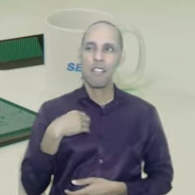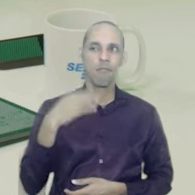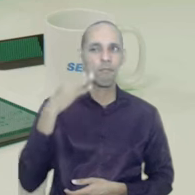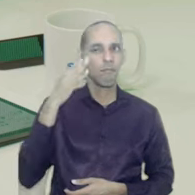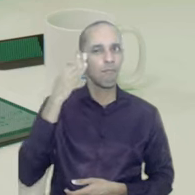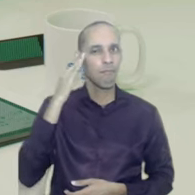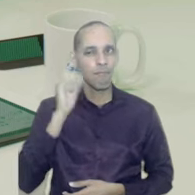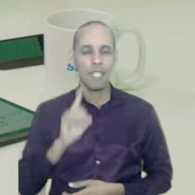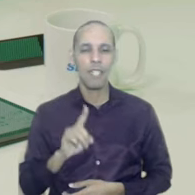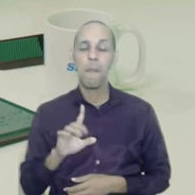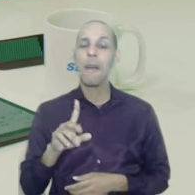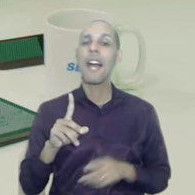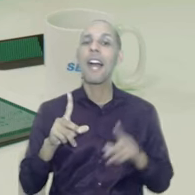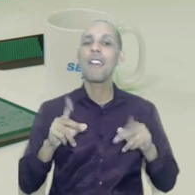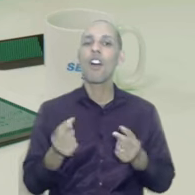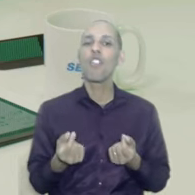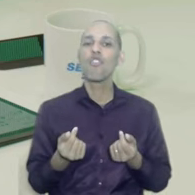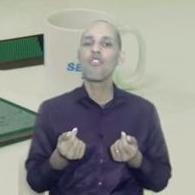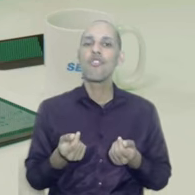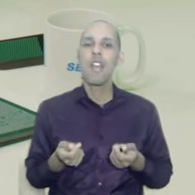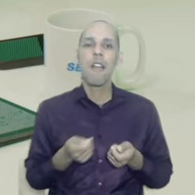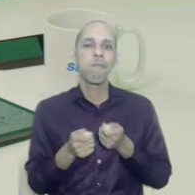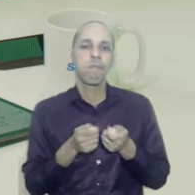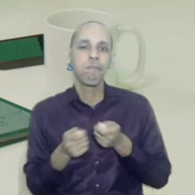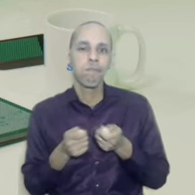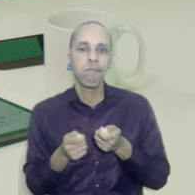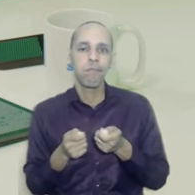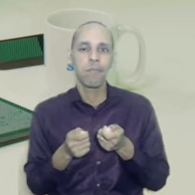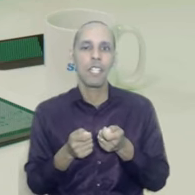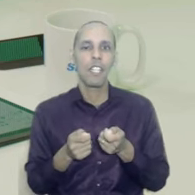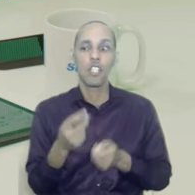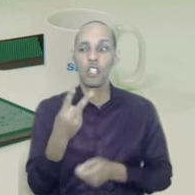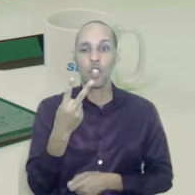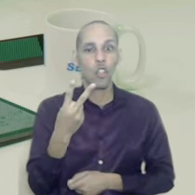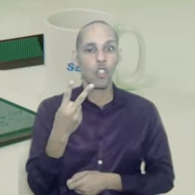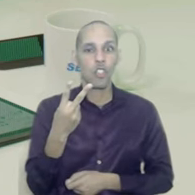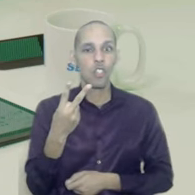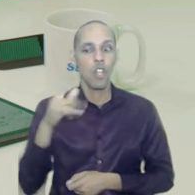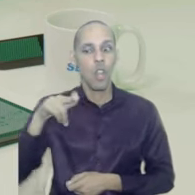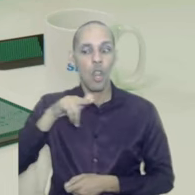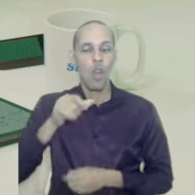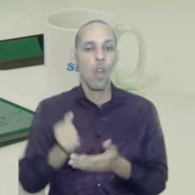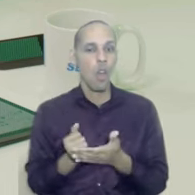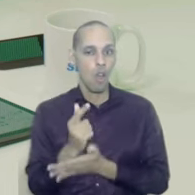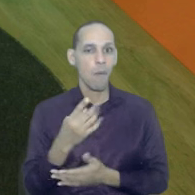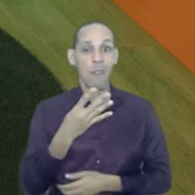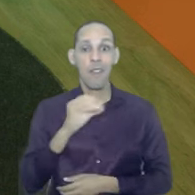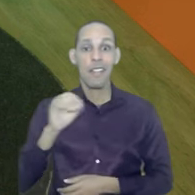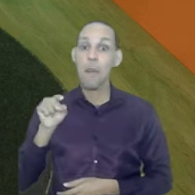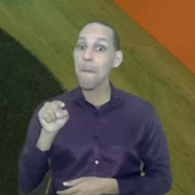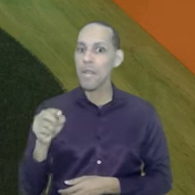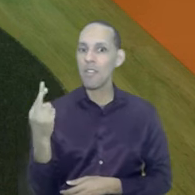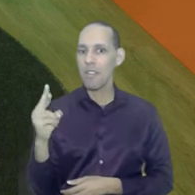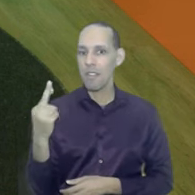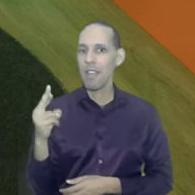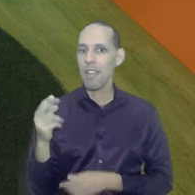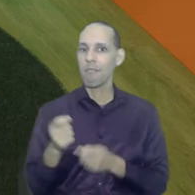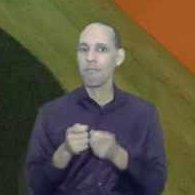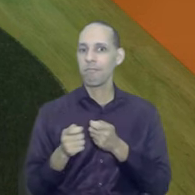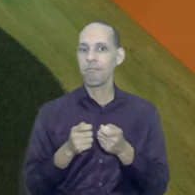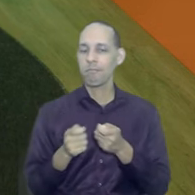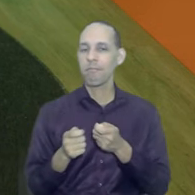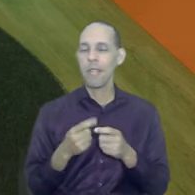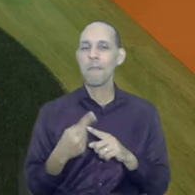aproximadamente dois drones a gente tá falando em torno de uns R 400.000 de Economia S por conta de pulverizar com o Drone porque o o